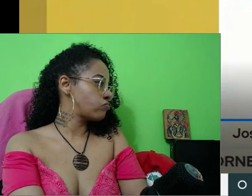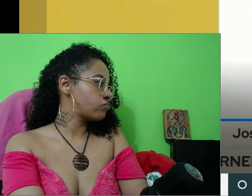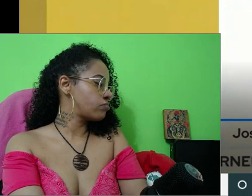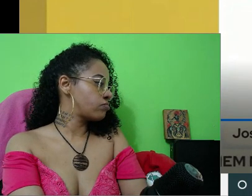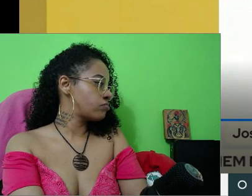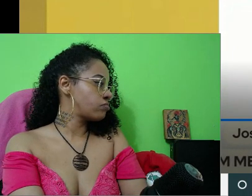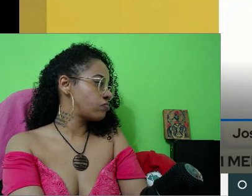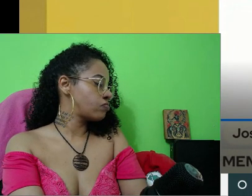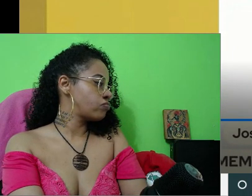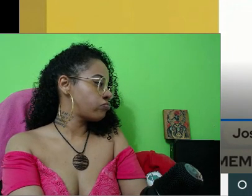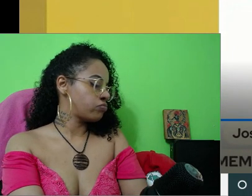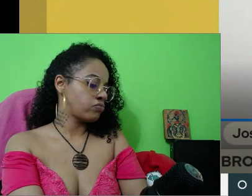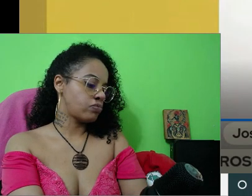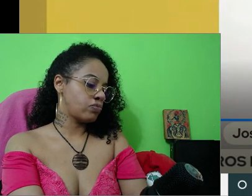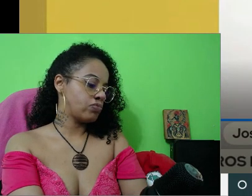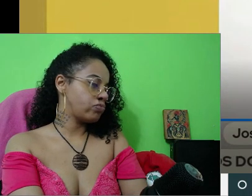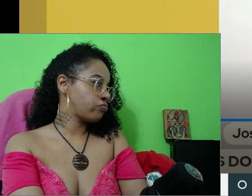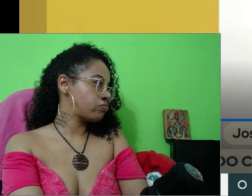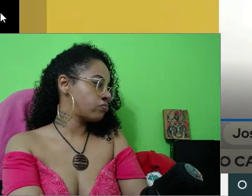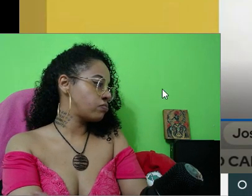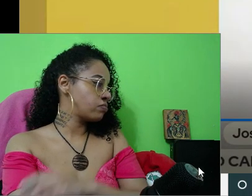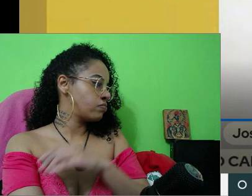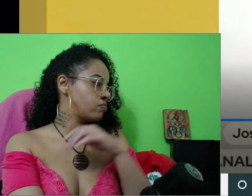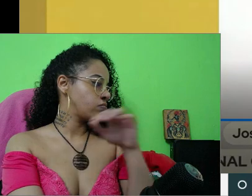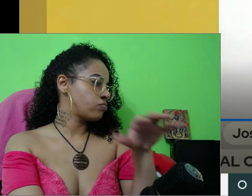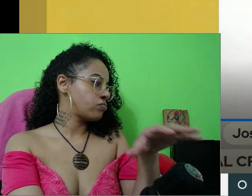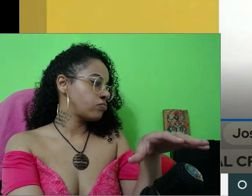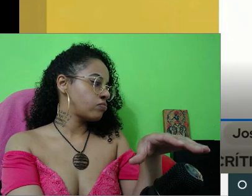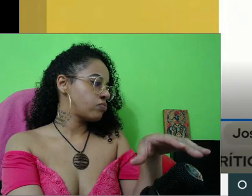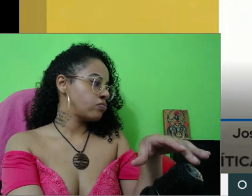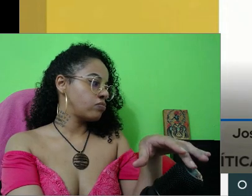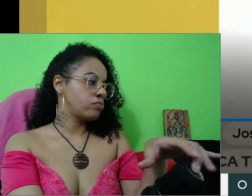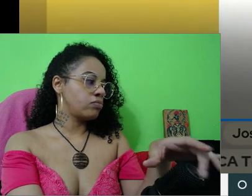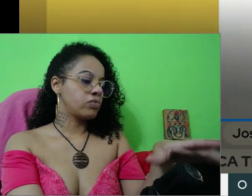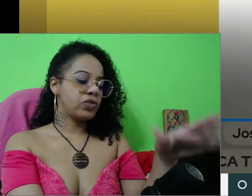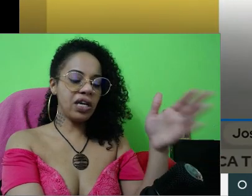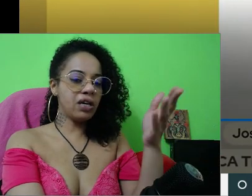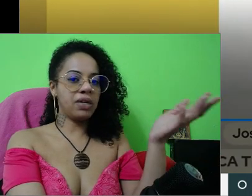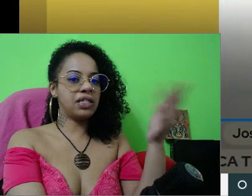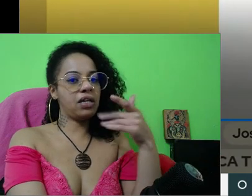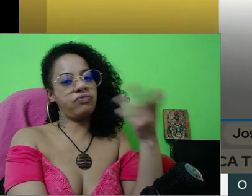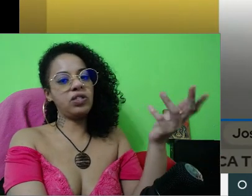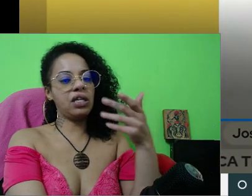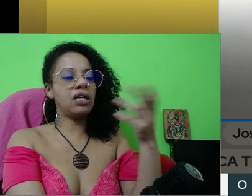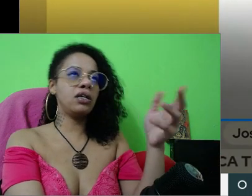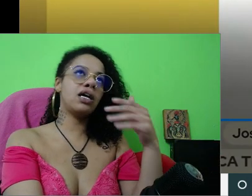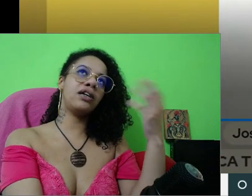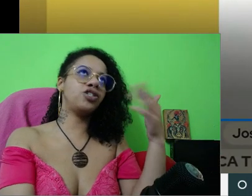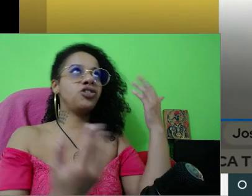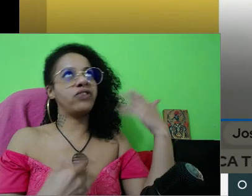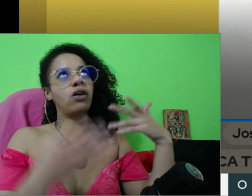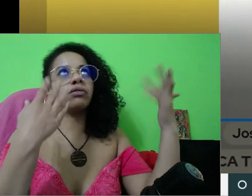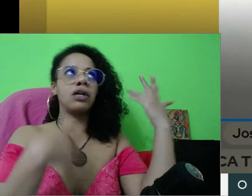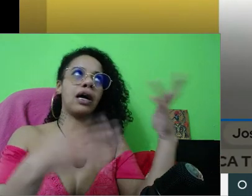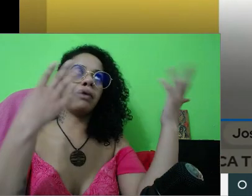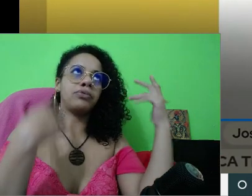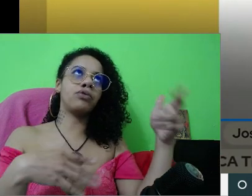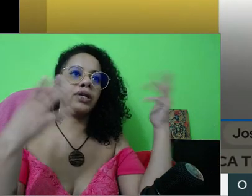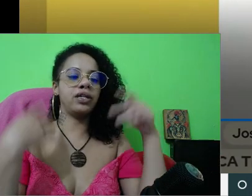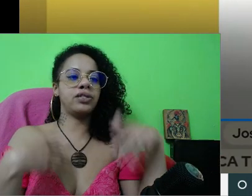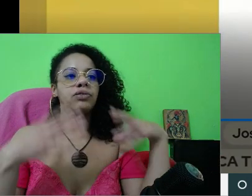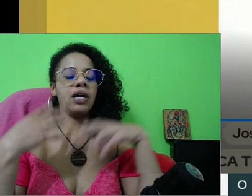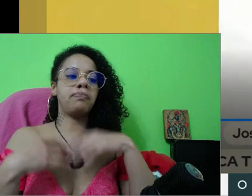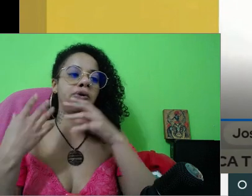eu só não quero ouvir uma coisa sim mas aí você tem que aí a gente volta